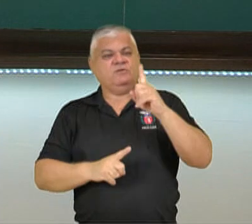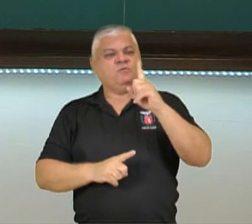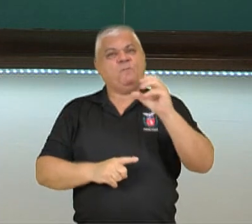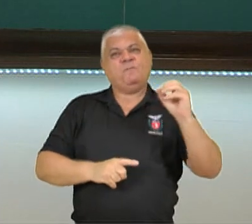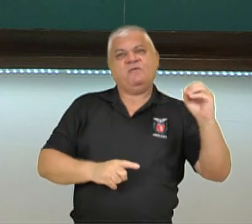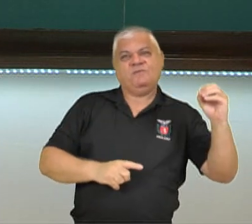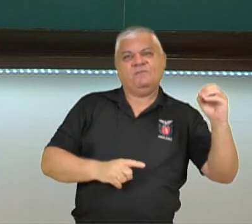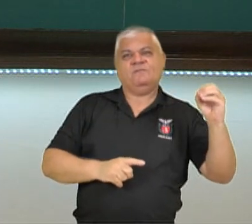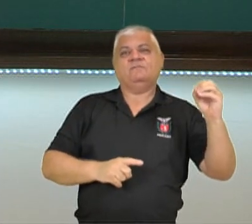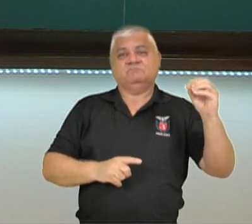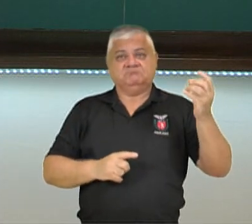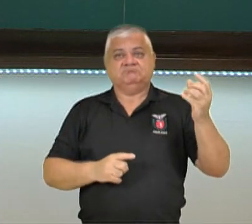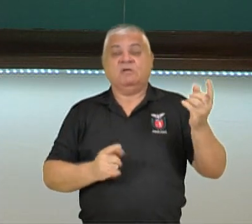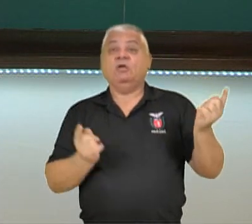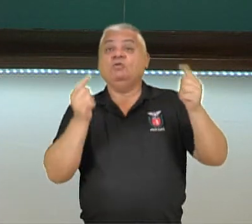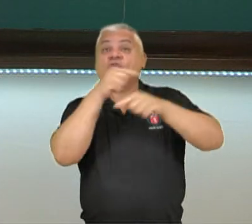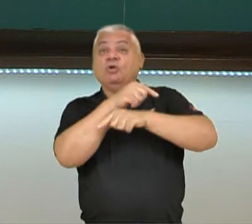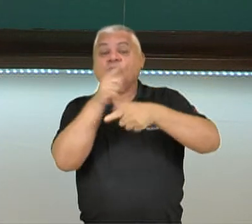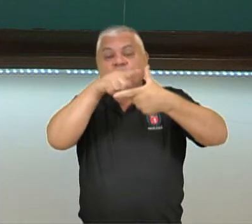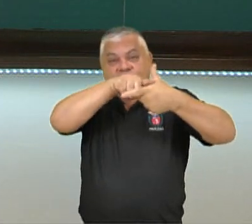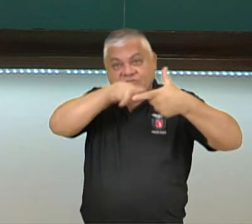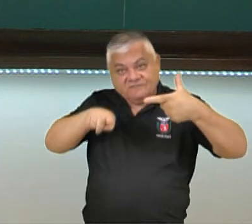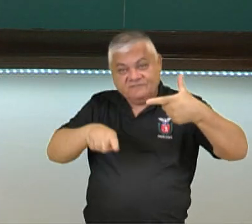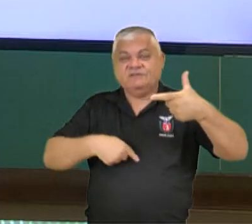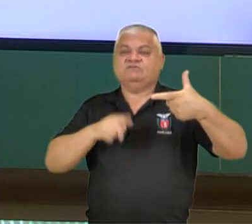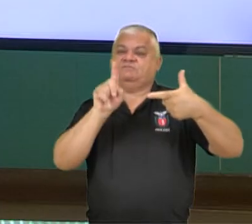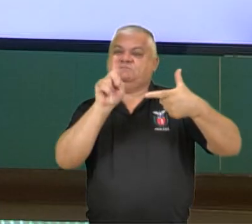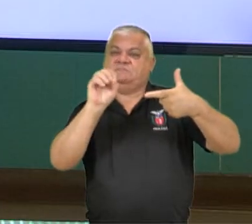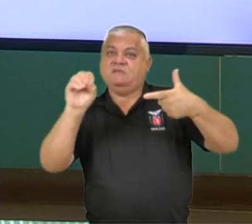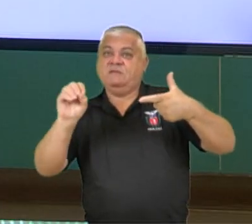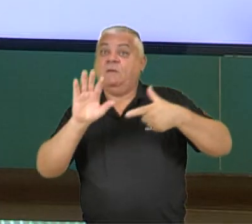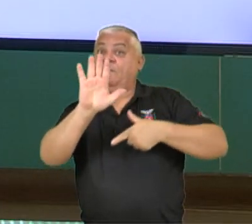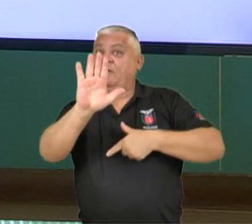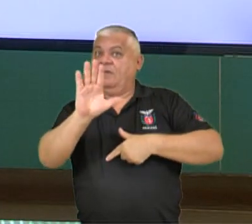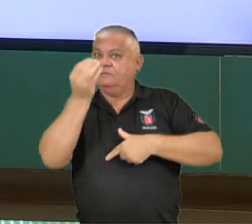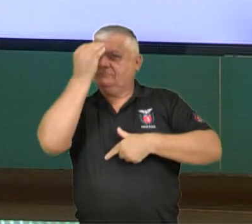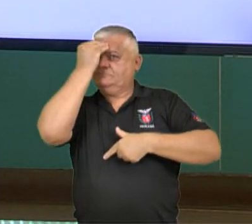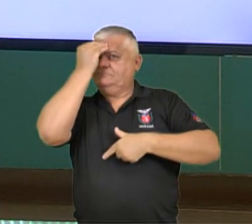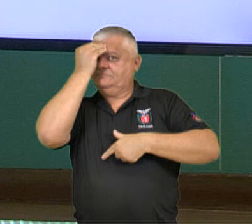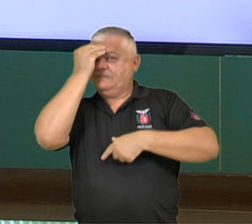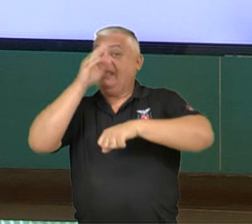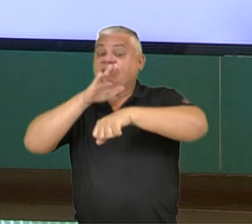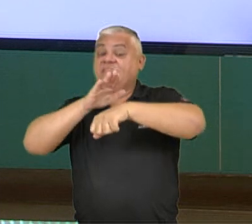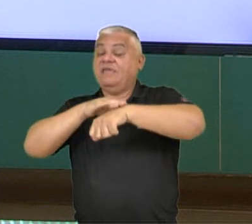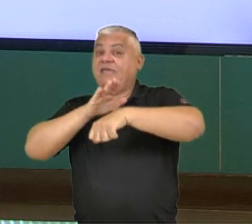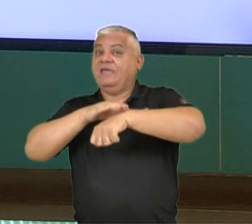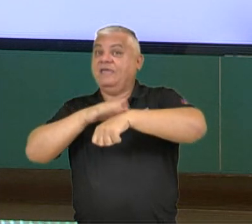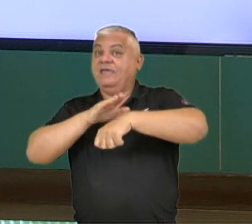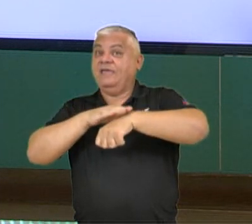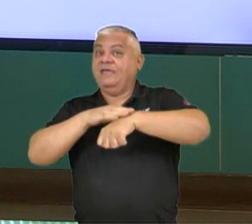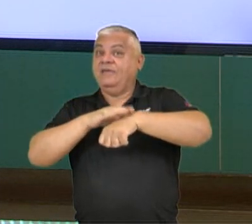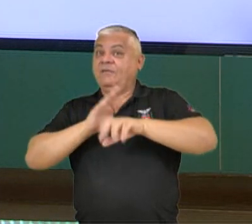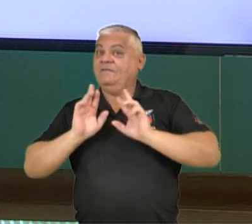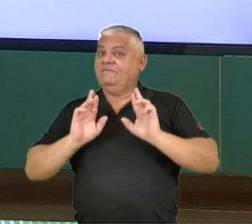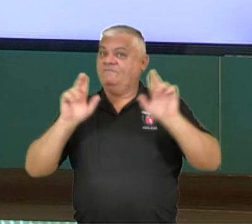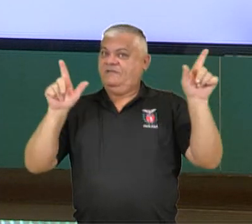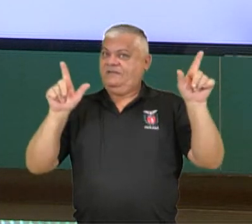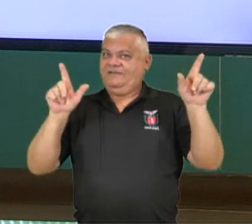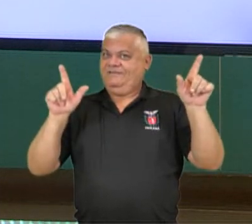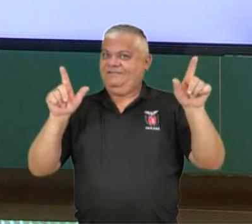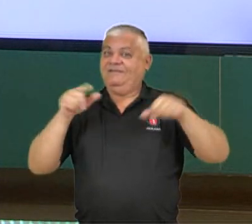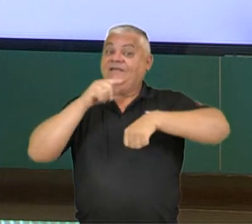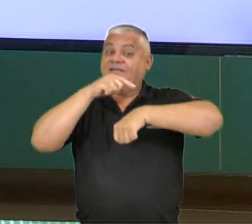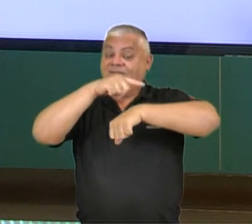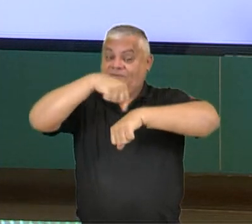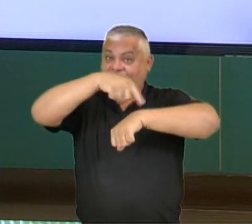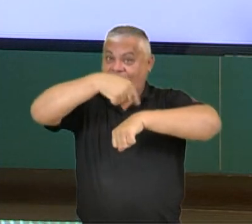faço uma divisão. Mas não esqueça do tempo. O tempo não é multiplicações por 10, certo? Ou múltiplos